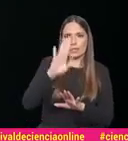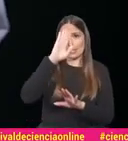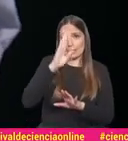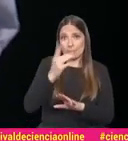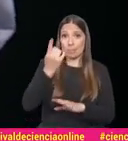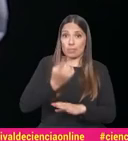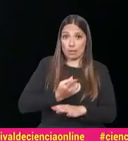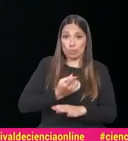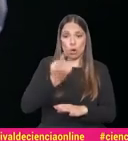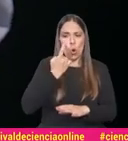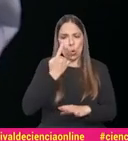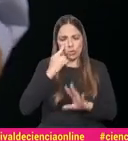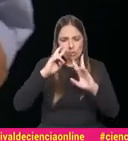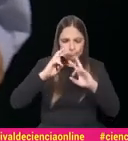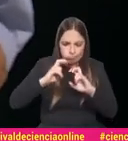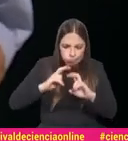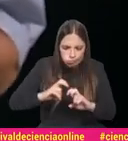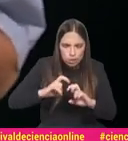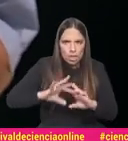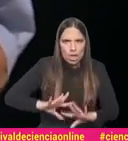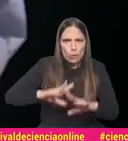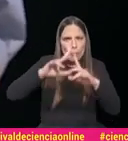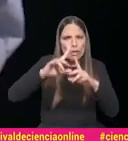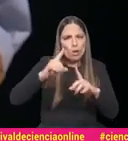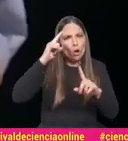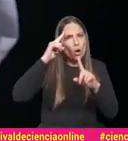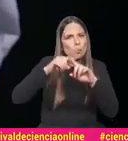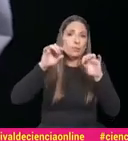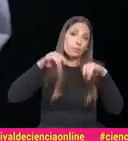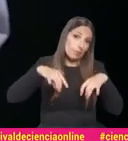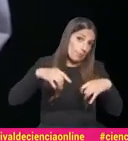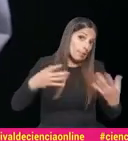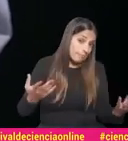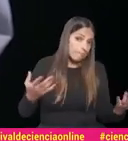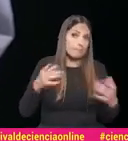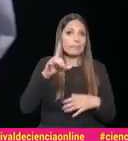temos que conhecer mais para poder evitar e